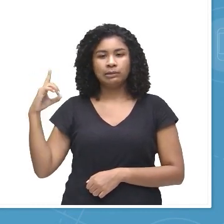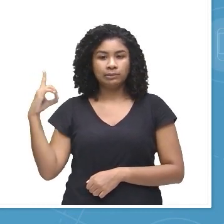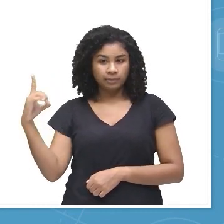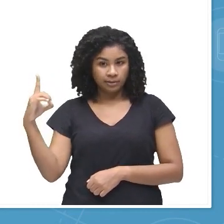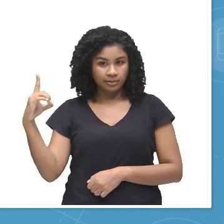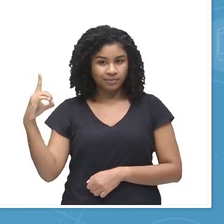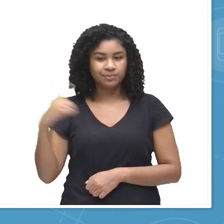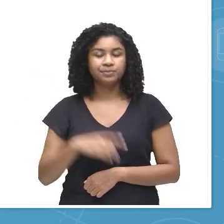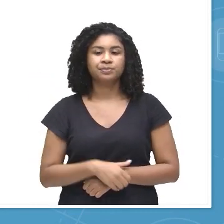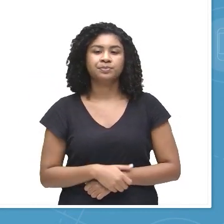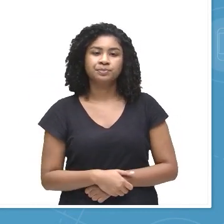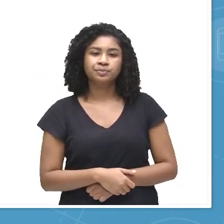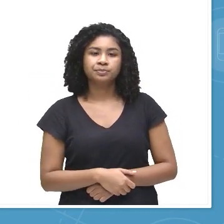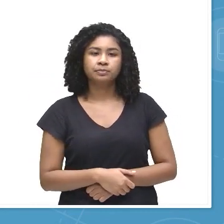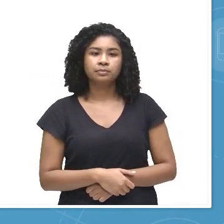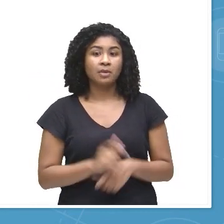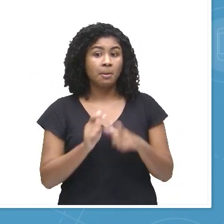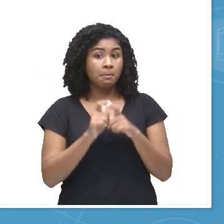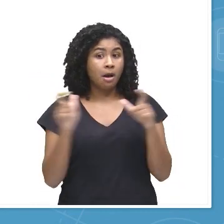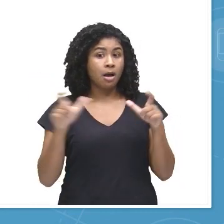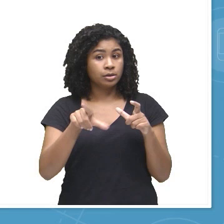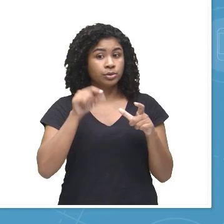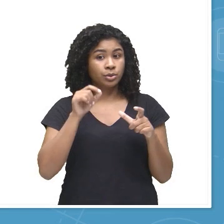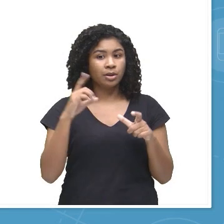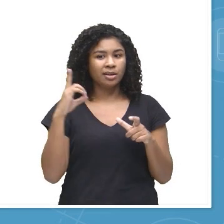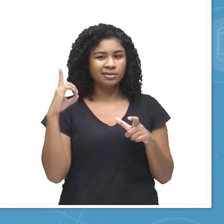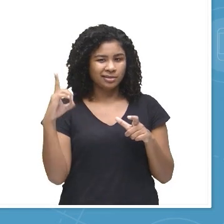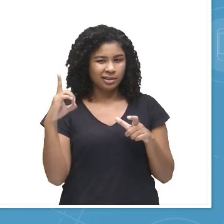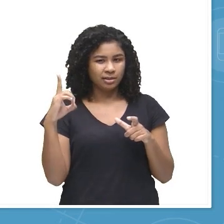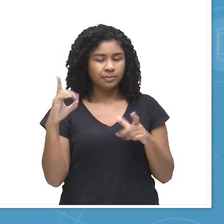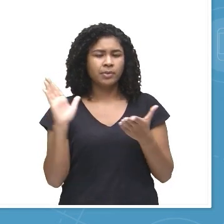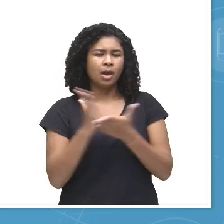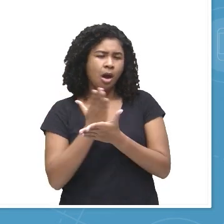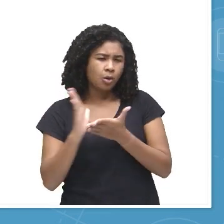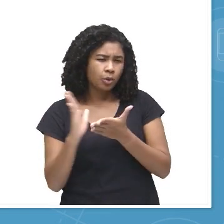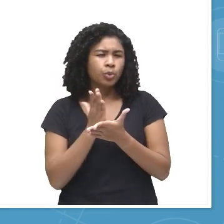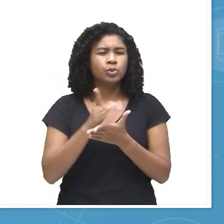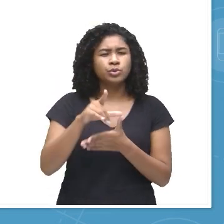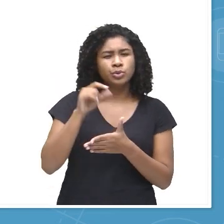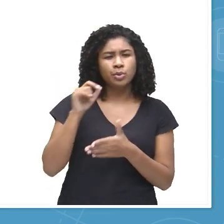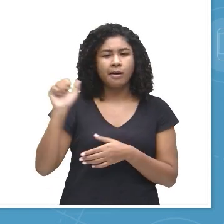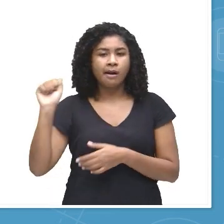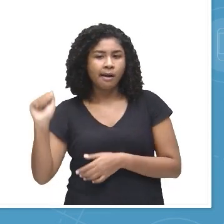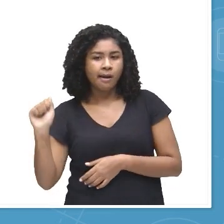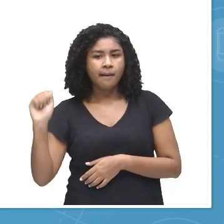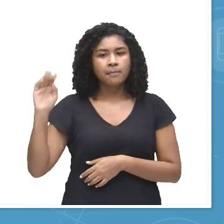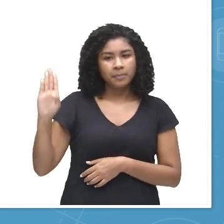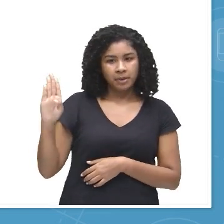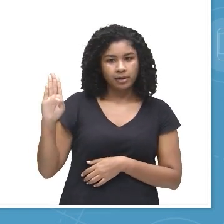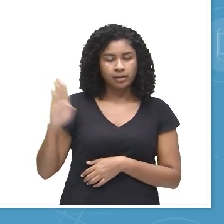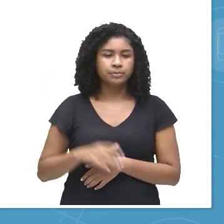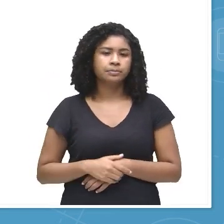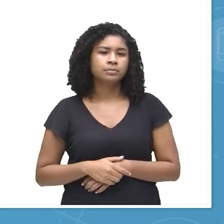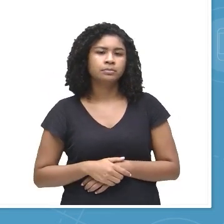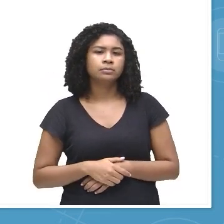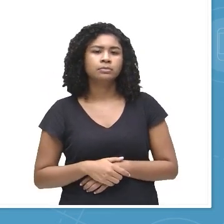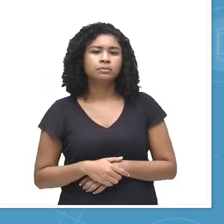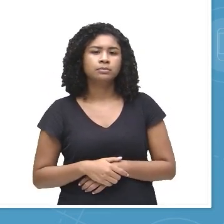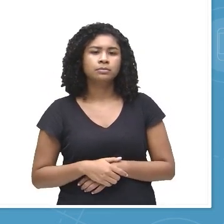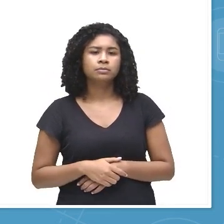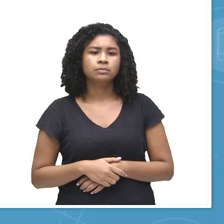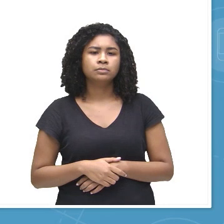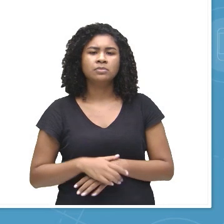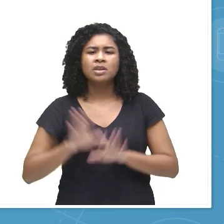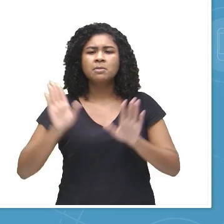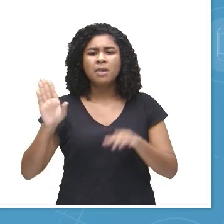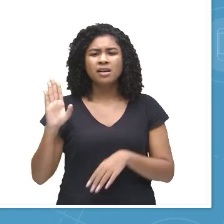D, né, a maioria respondeu a letra D, mas teve gente que respondeu a A e a B. Por que que não pode ser a